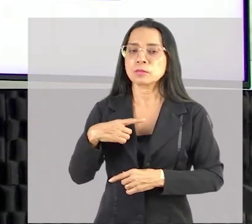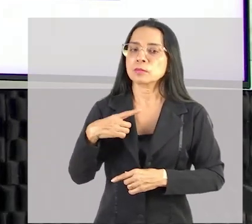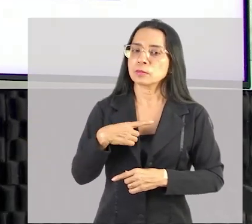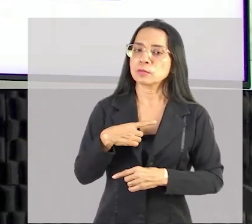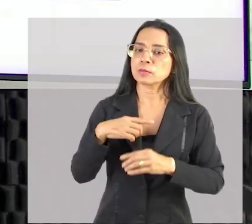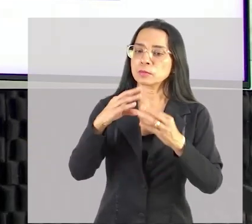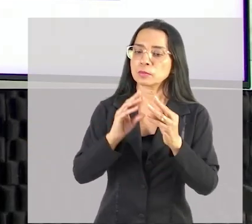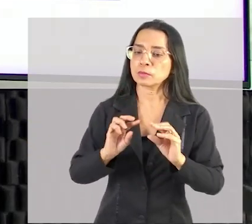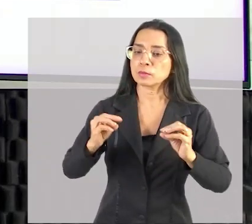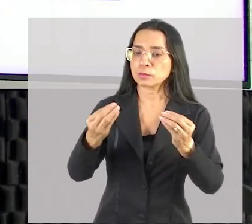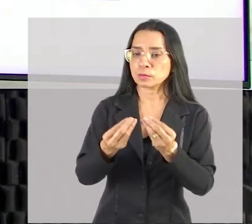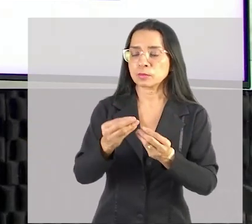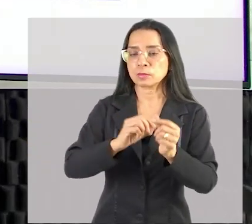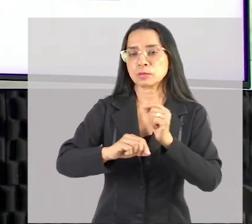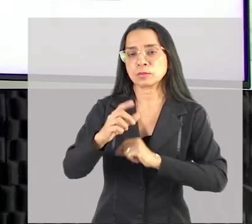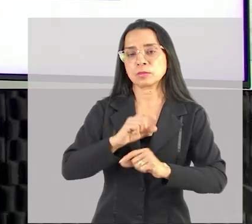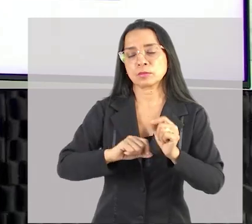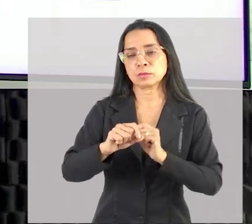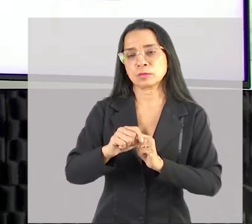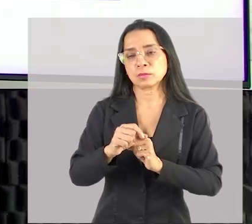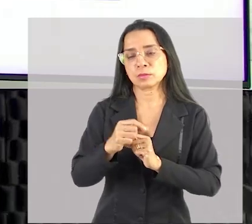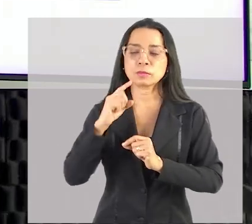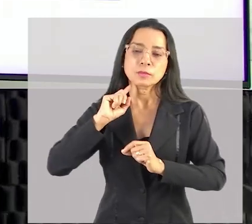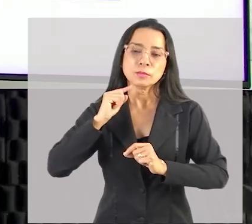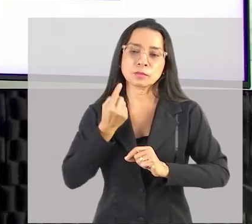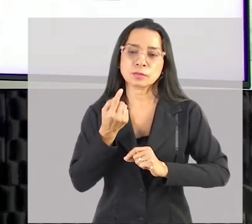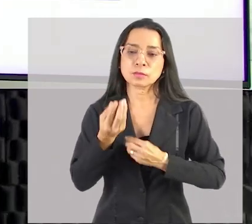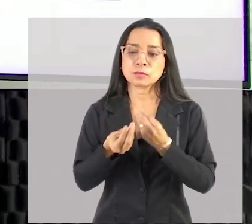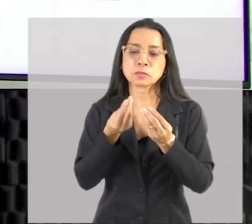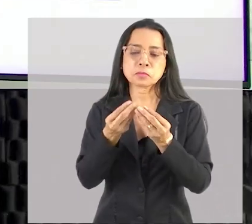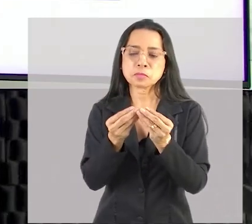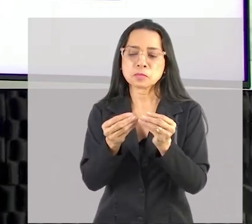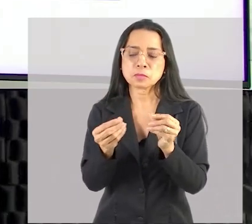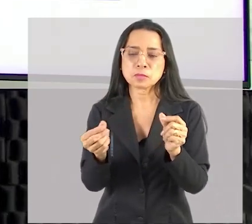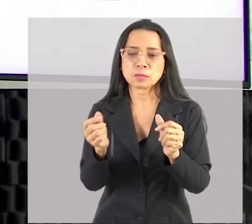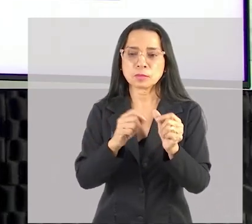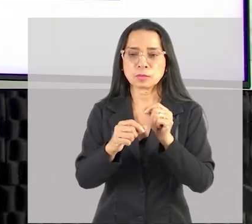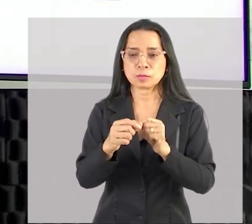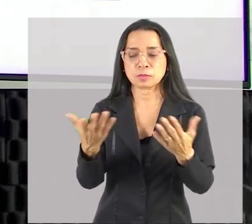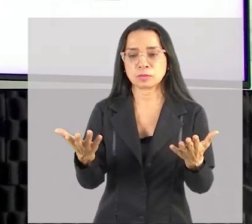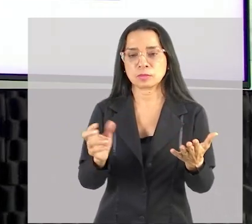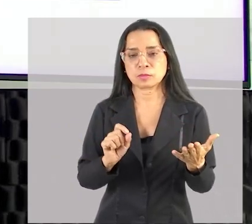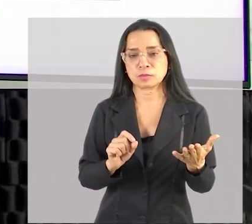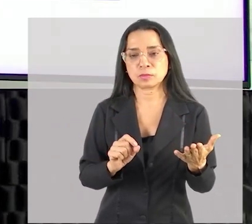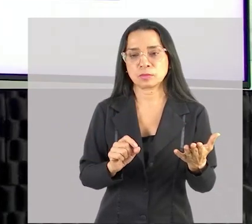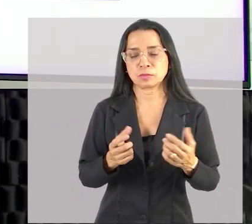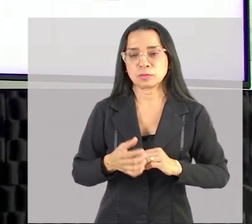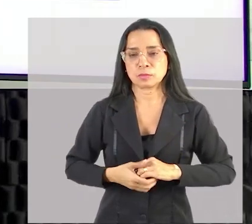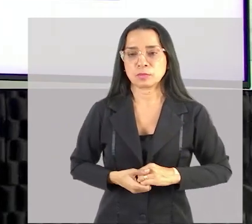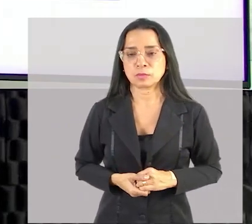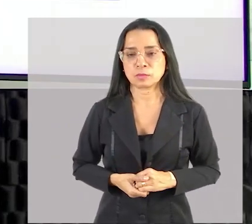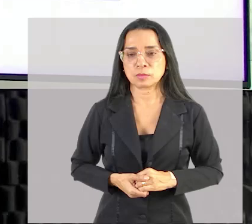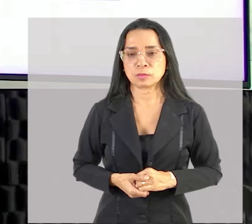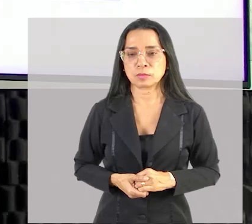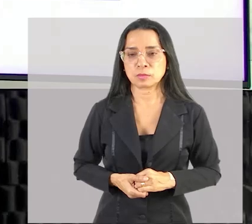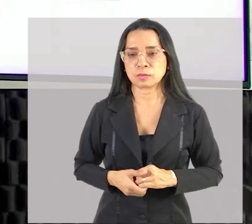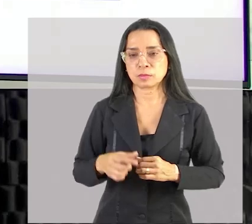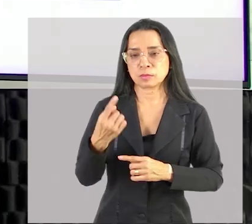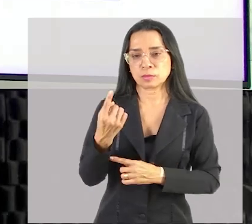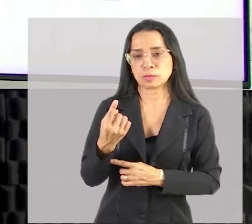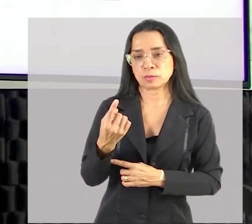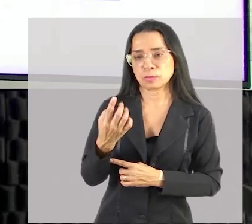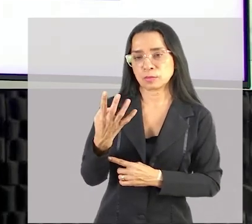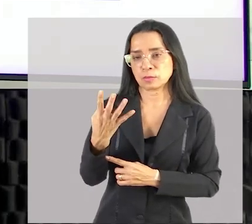substâncias poluidoras como resíduos, tá bom, gente? Como o resultado daquela utilização daquele combustível. Então, 1